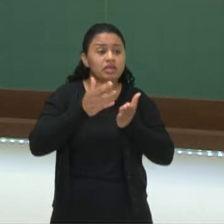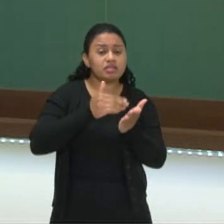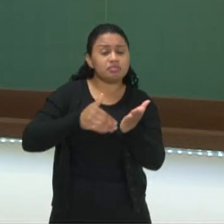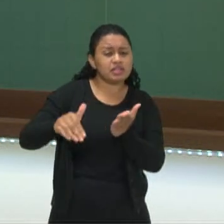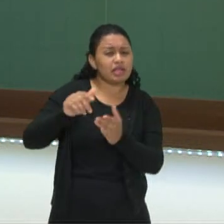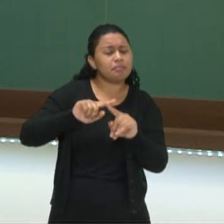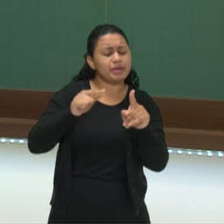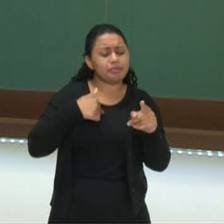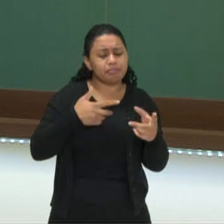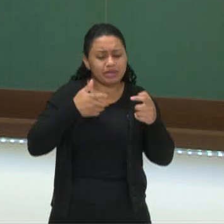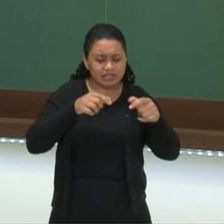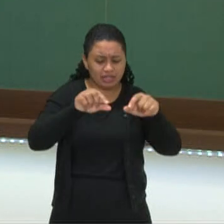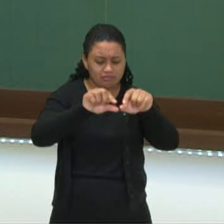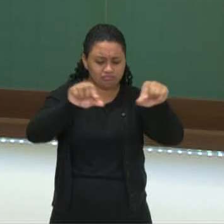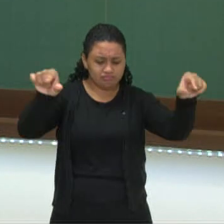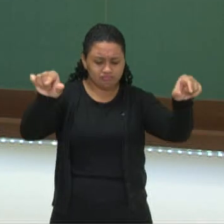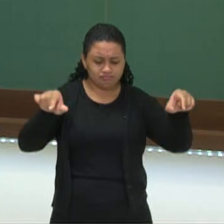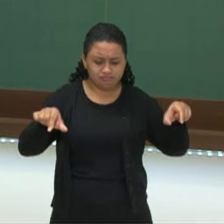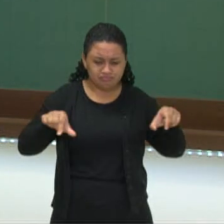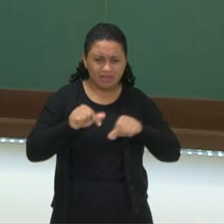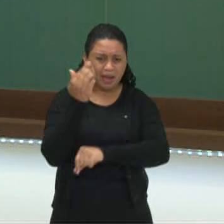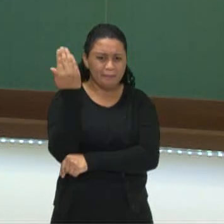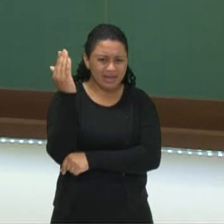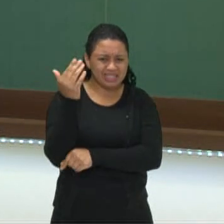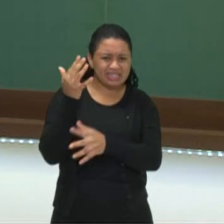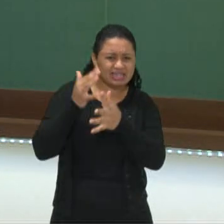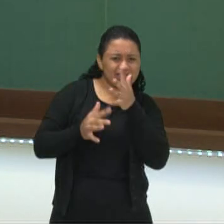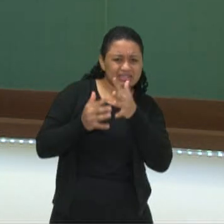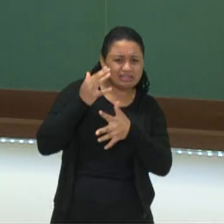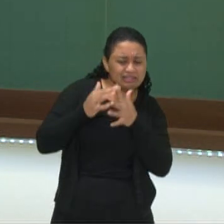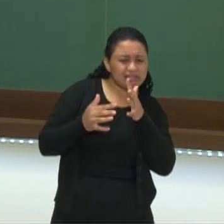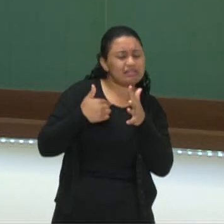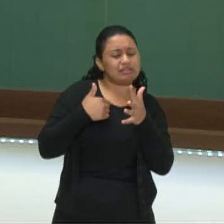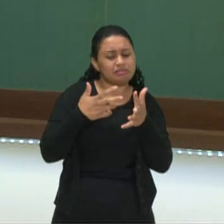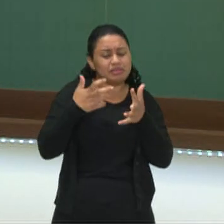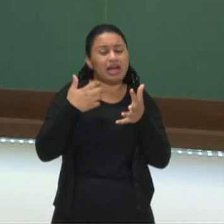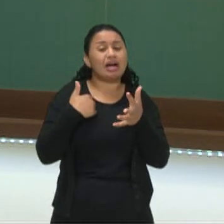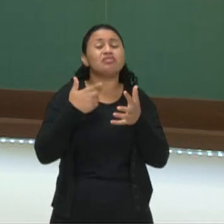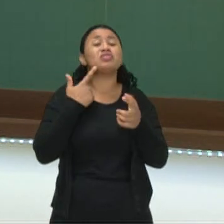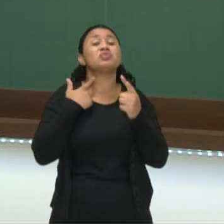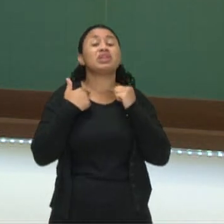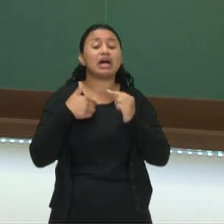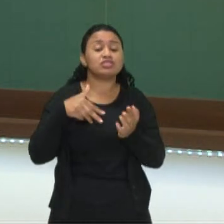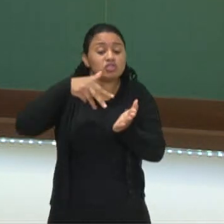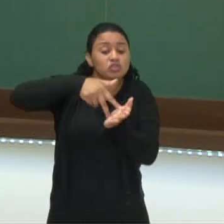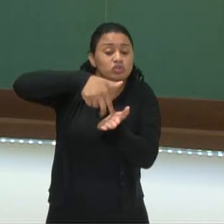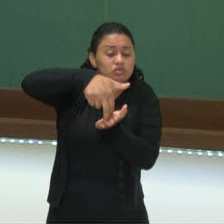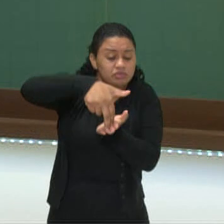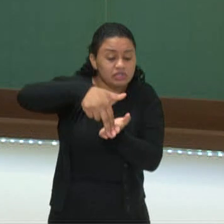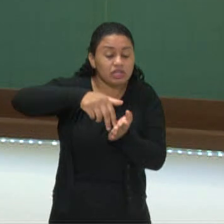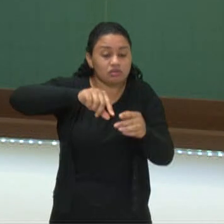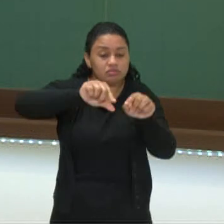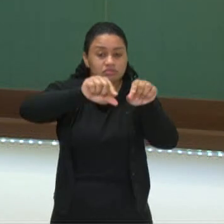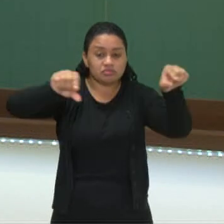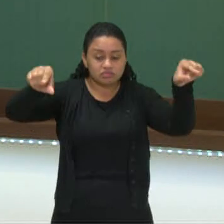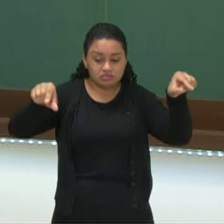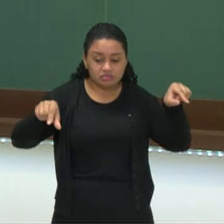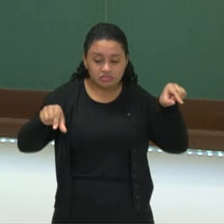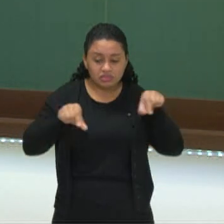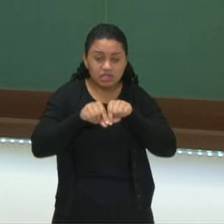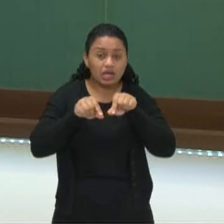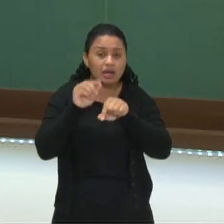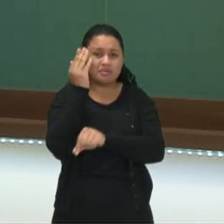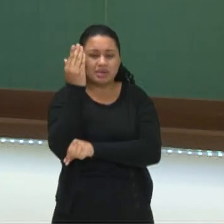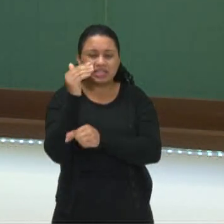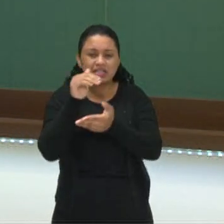Só que ele vê que aquela parte de madeira atrapalha ele, porque muitas vezes ele vê a necessidade de ele subir em cima da tela. Daí ele retira o requadro de madeira